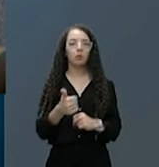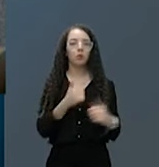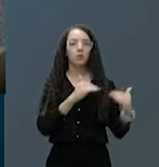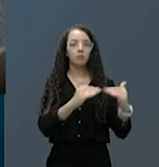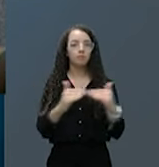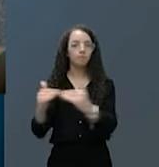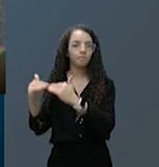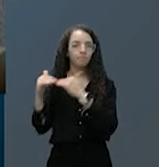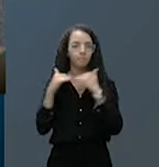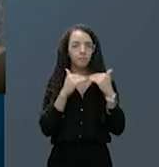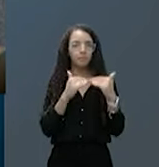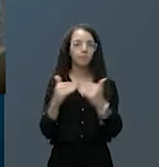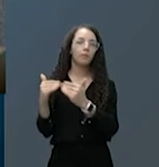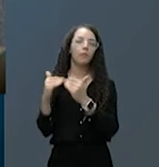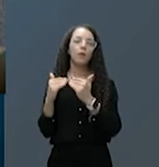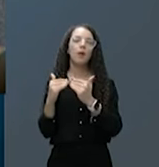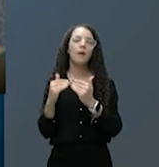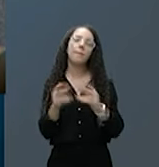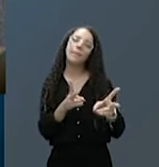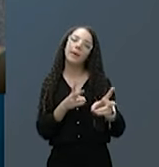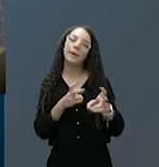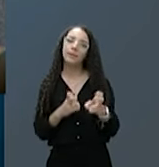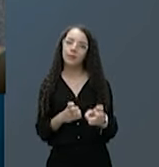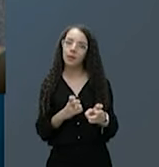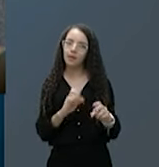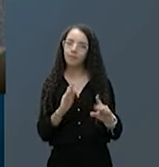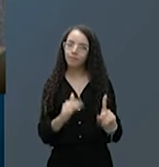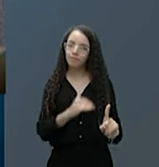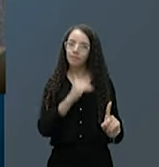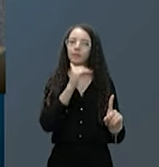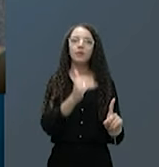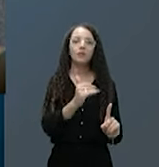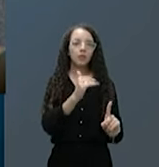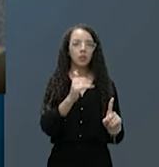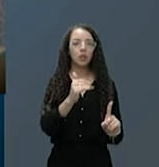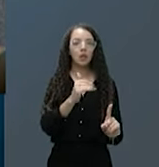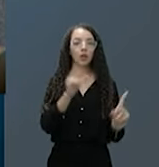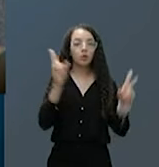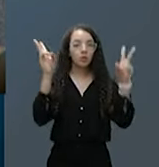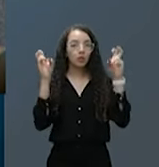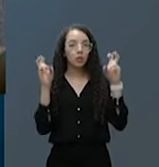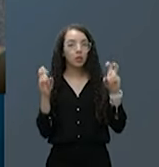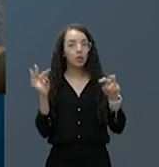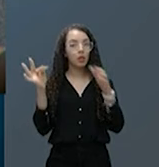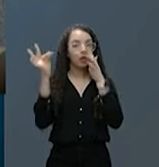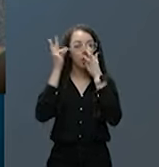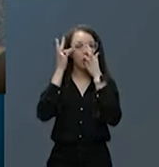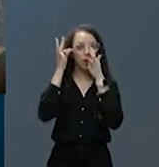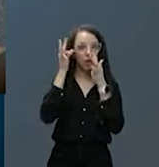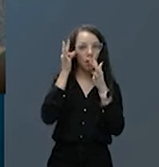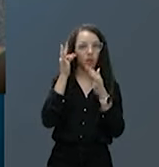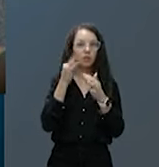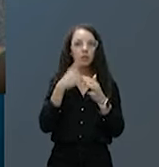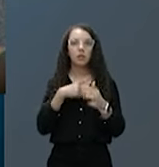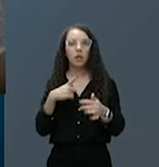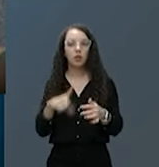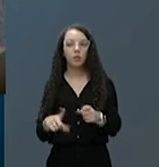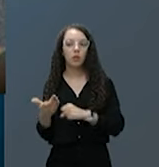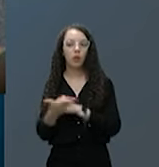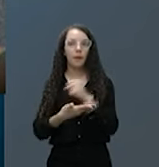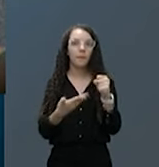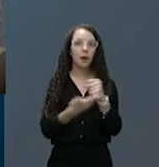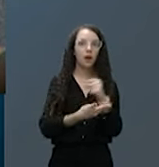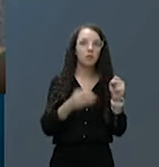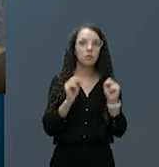Excelências, que não se pode olvidar que teses firmadas em precedentes qualificados, elas podem também ser indevida ou incorretamente